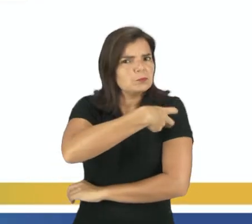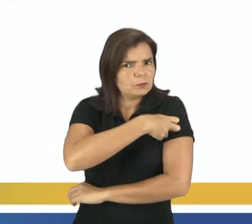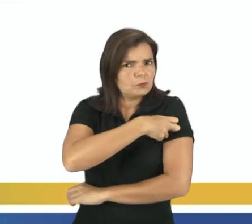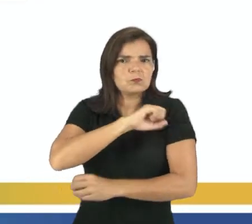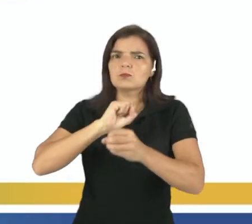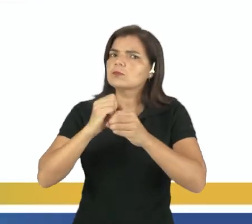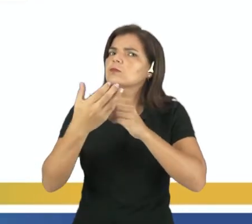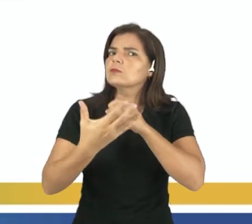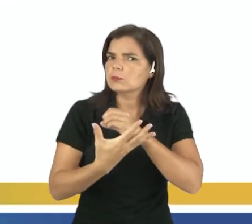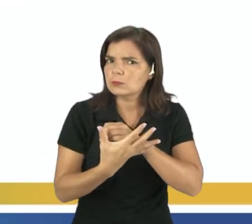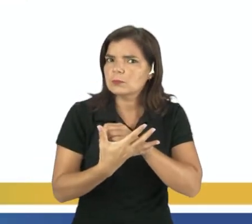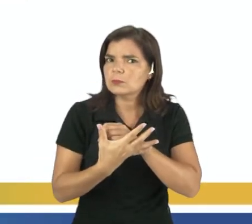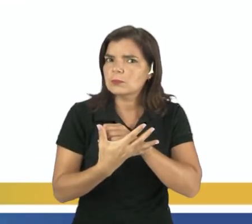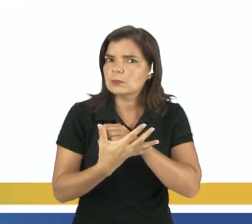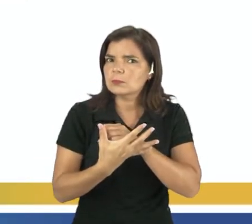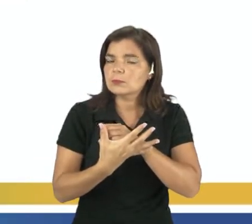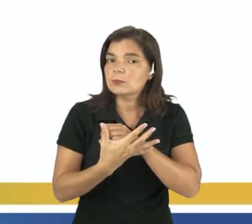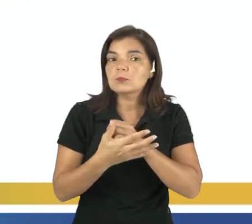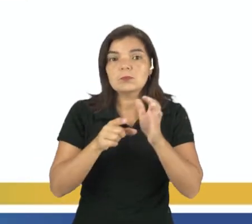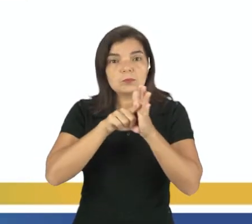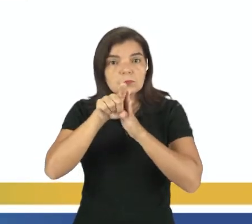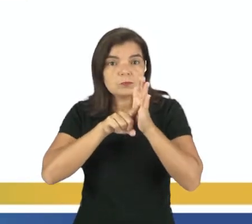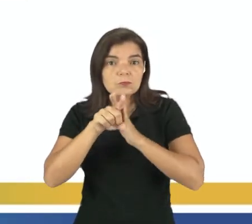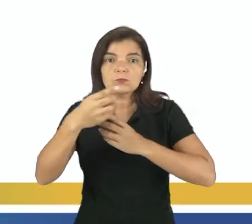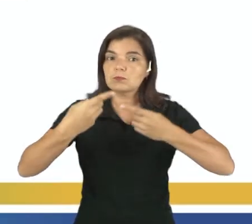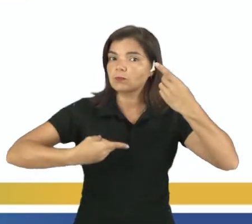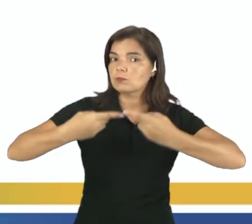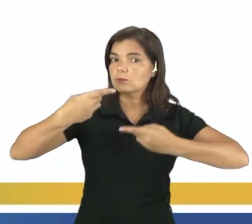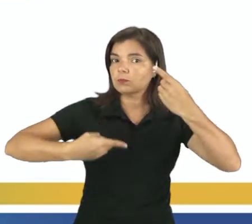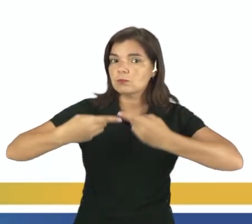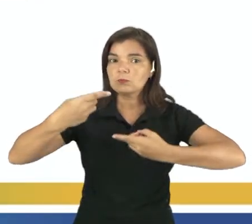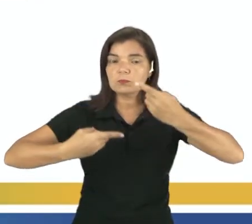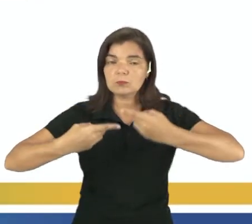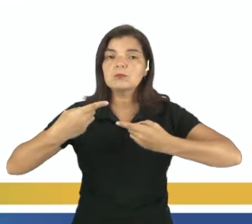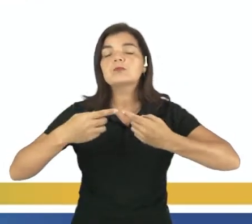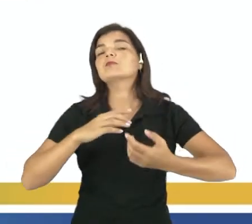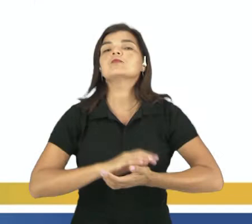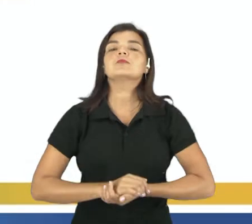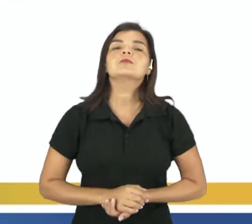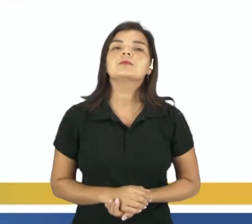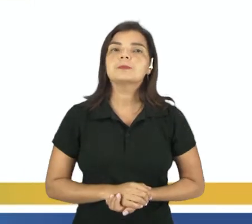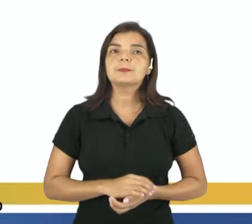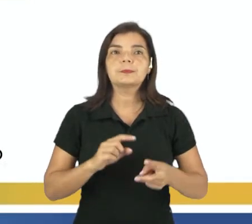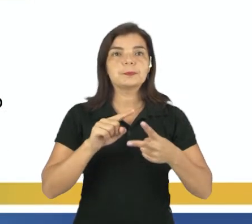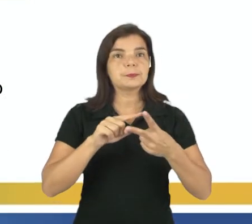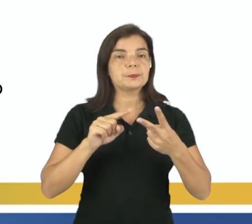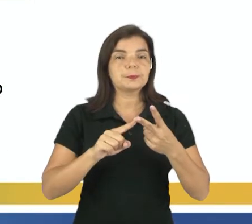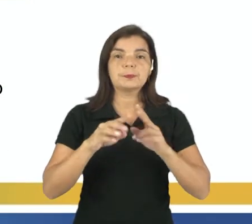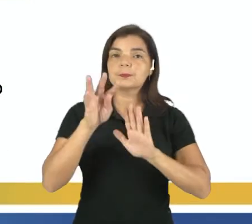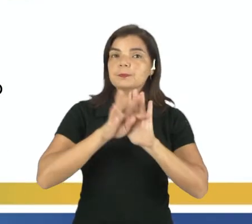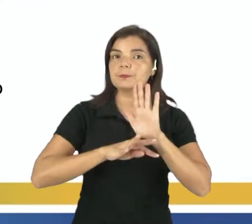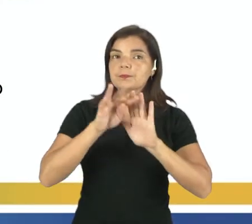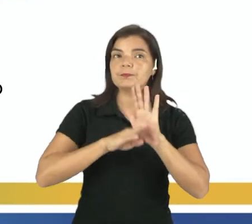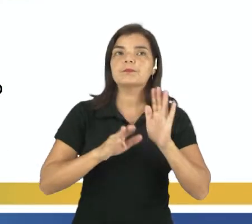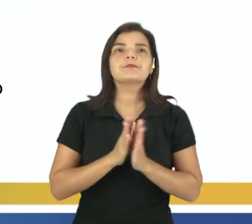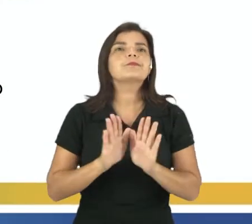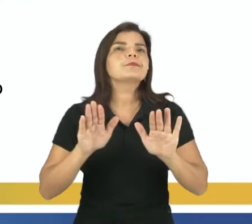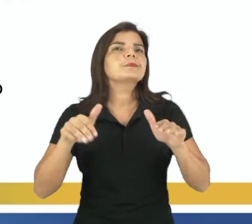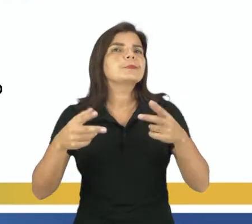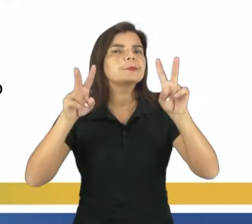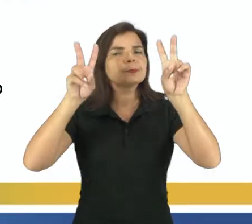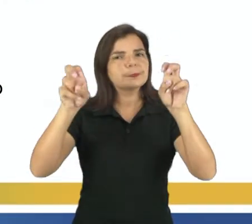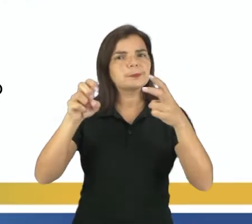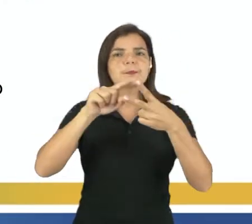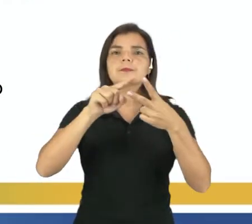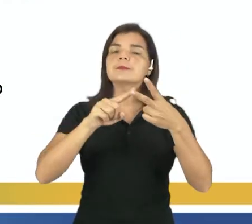contra a Covid-19? Especialista debate assunto. Vamos falar sobre esses 2 títulos. Qual o assunto